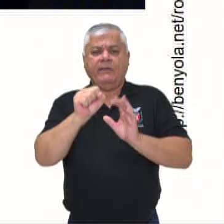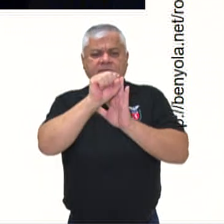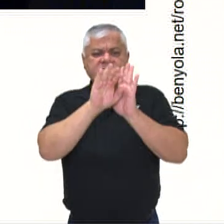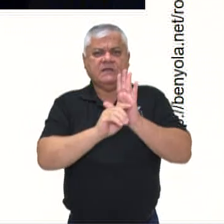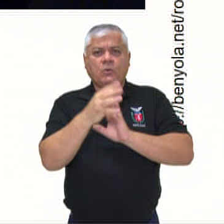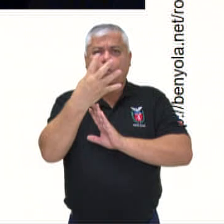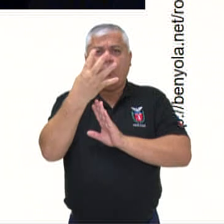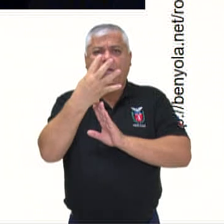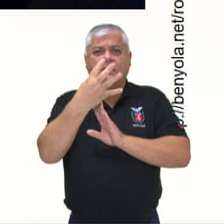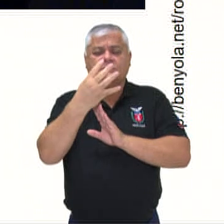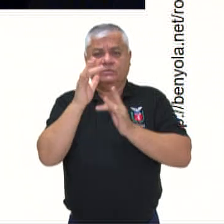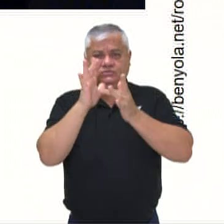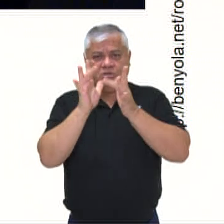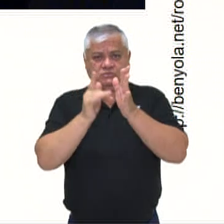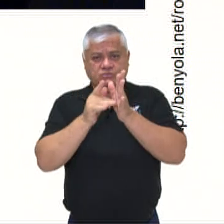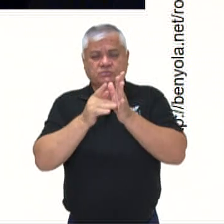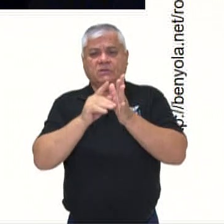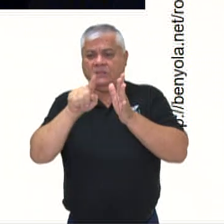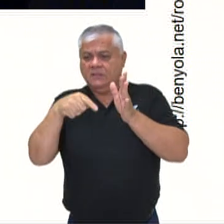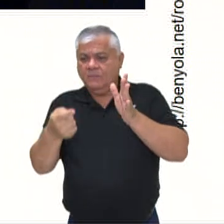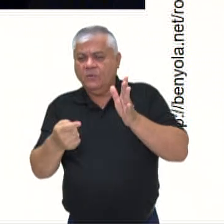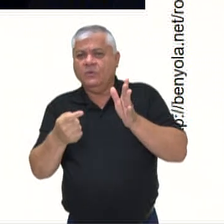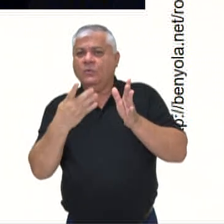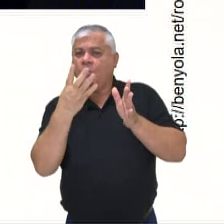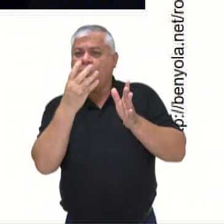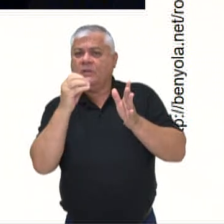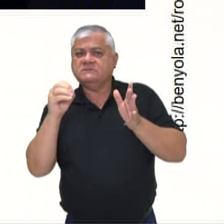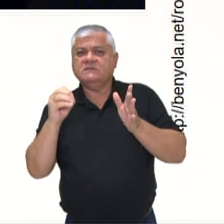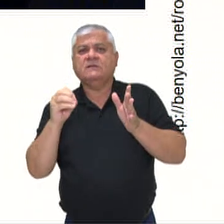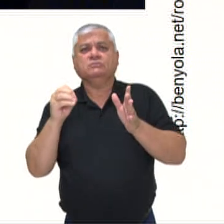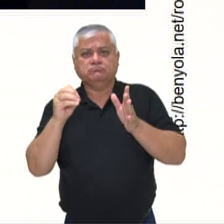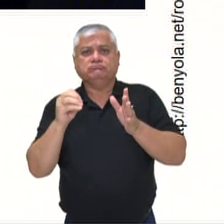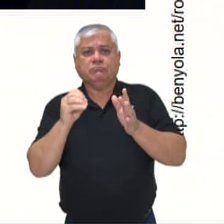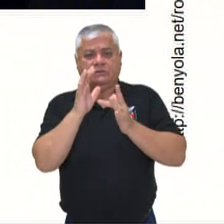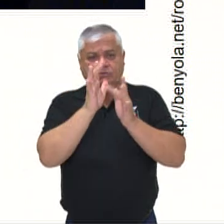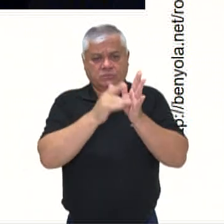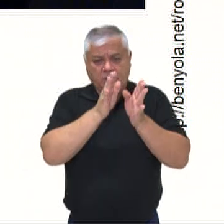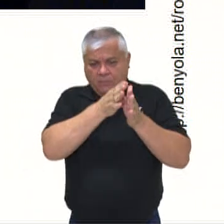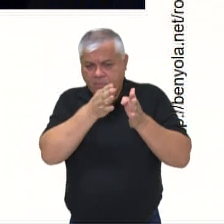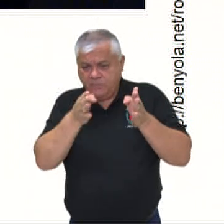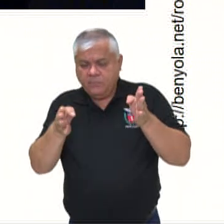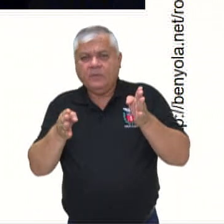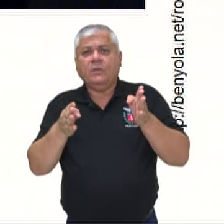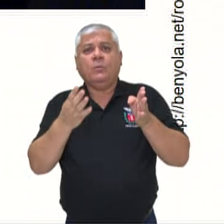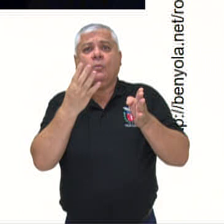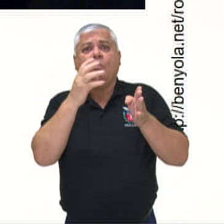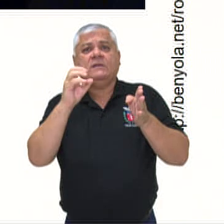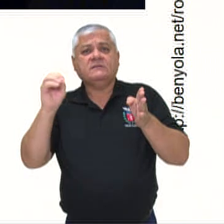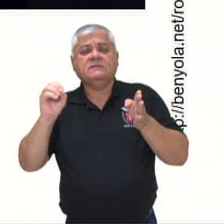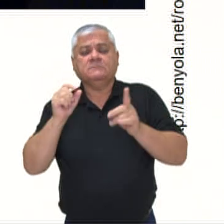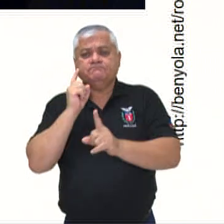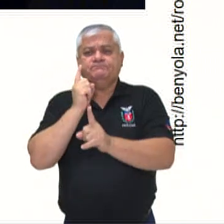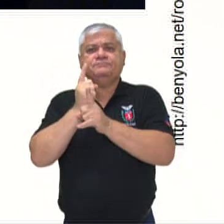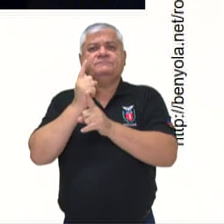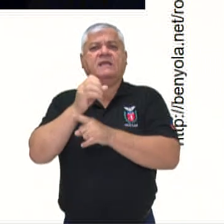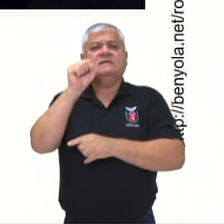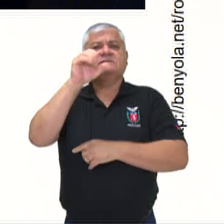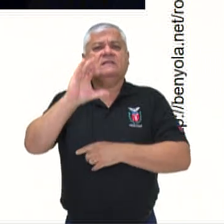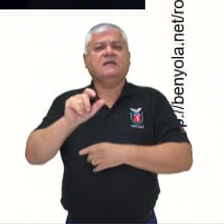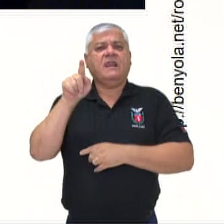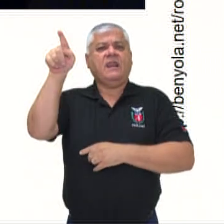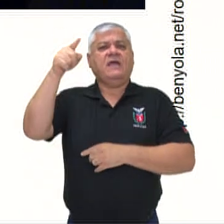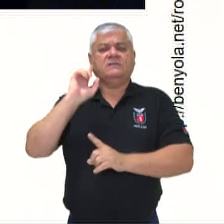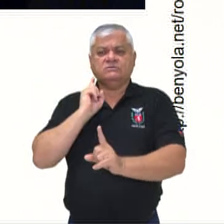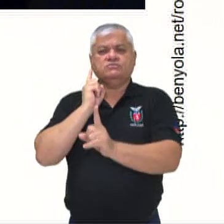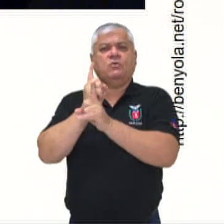foi escrito 400 anos depois de Cristo e foi descoberto no mosteiro de Santa Catarina, no Monte